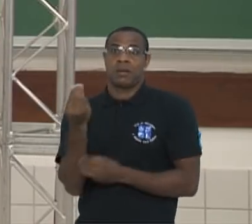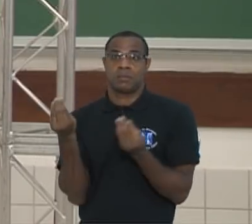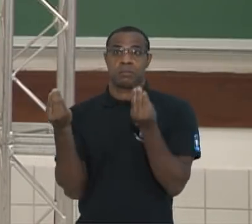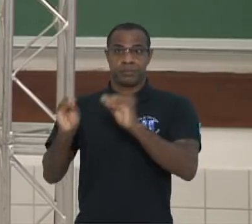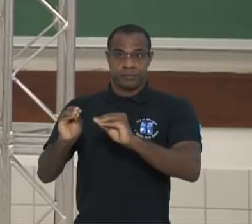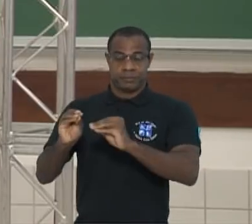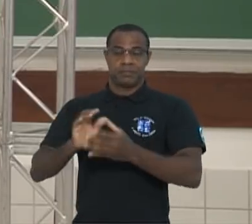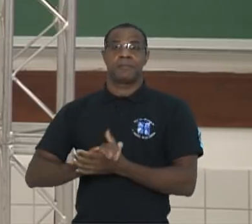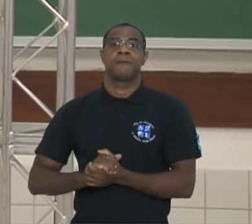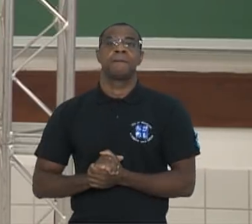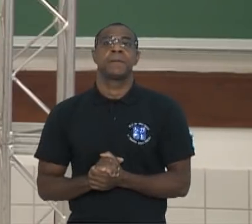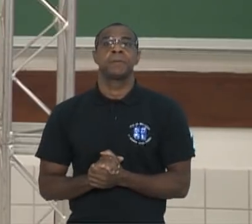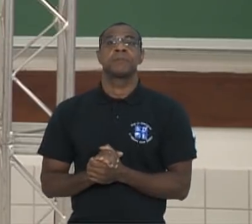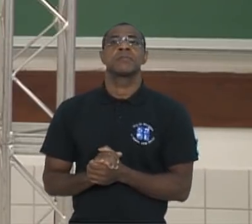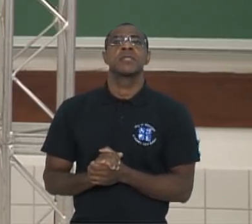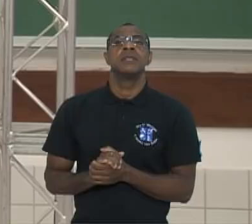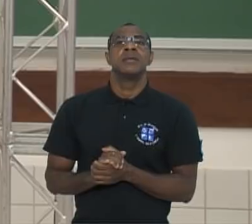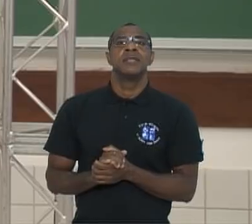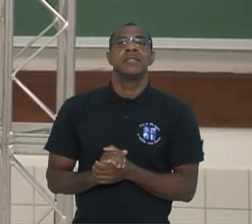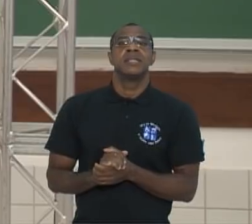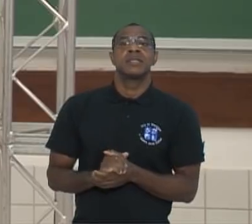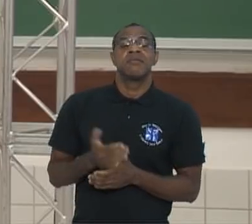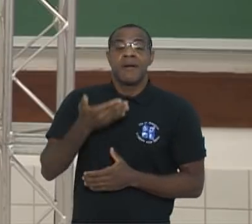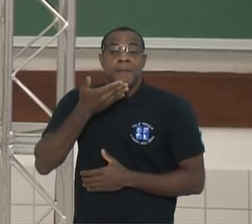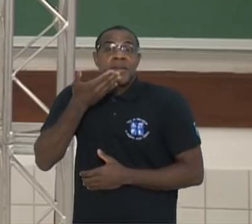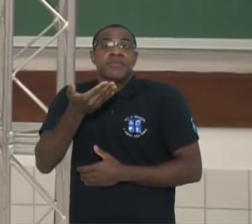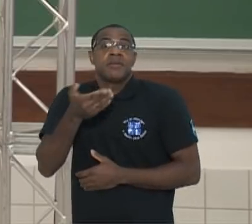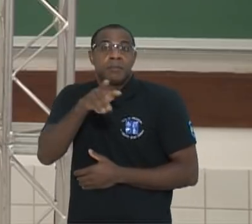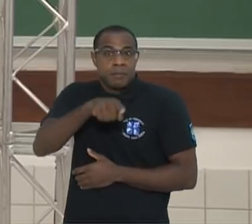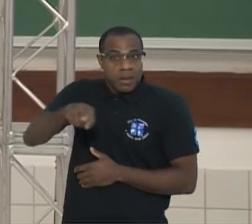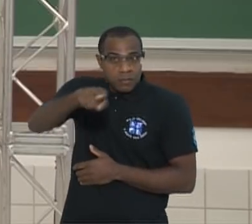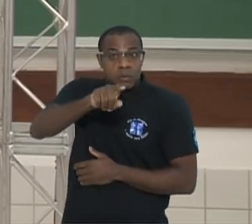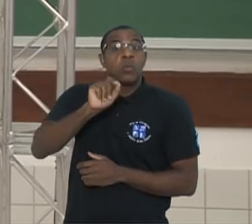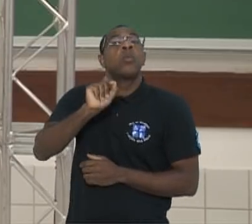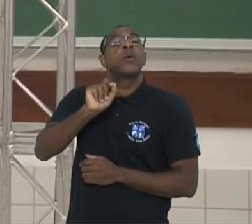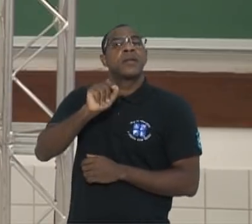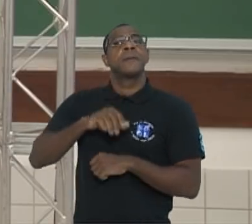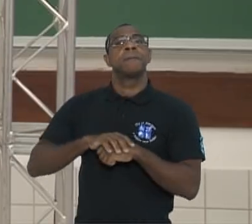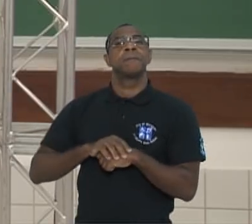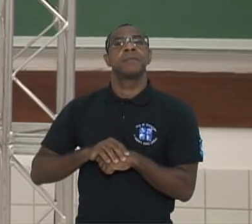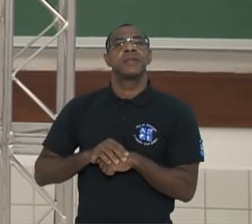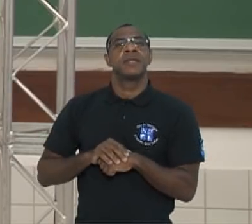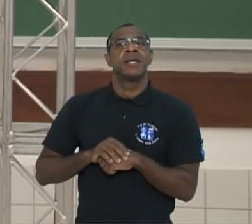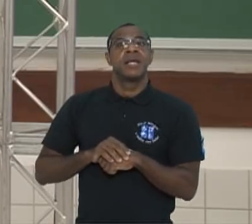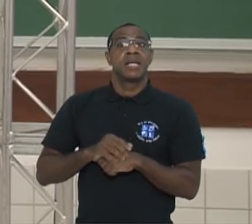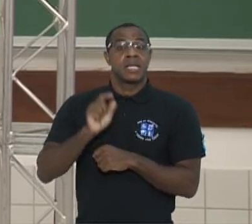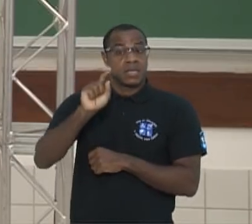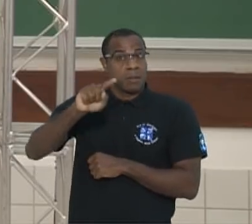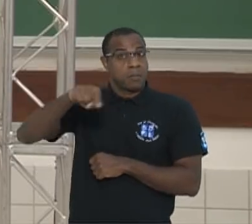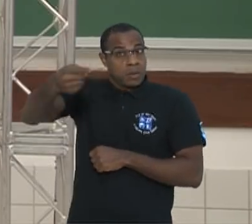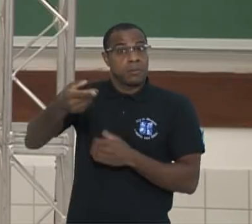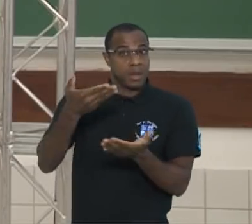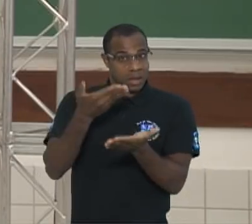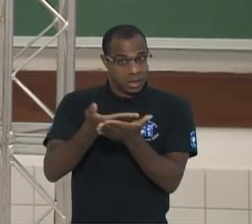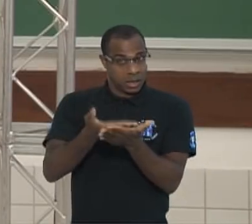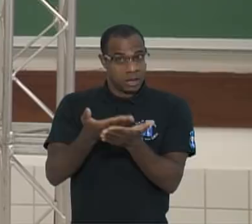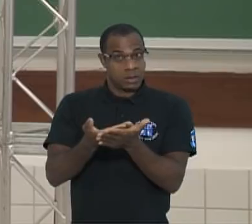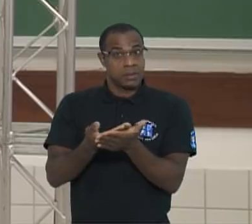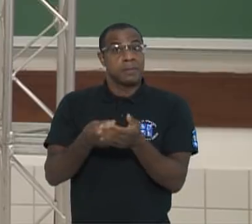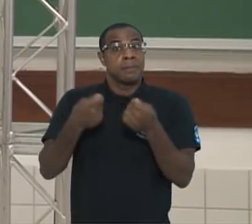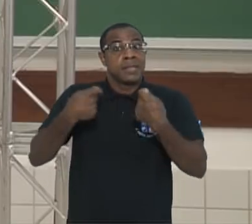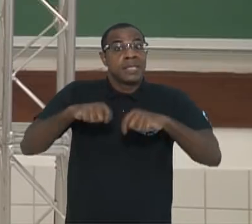tá? Bom, então, o que eu vou já pedir para vocês? Eu vou pedir que na próxima aula vocês tenham em